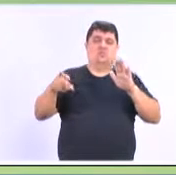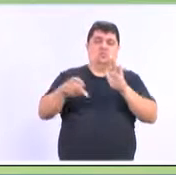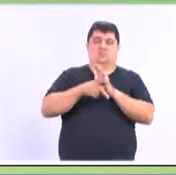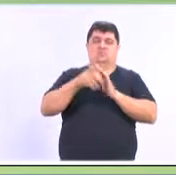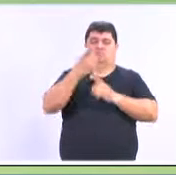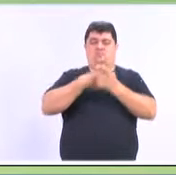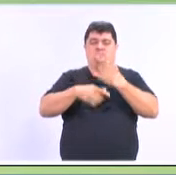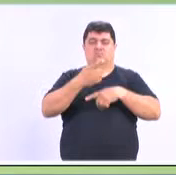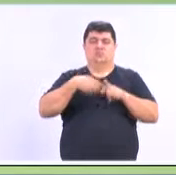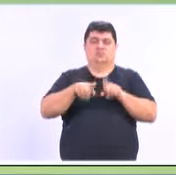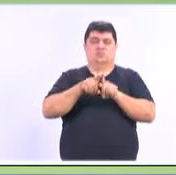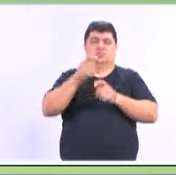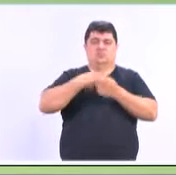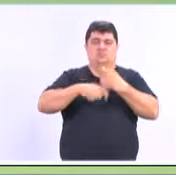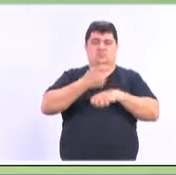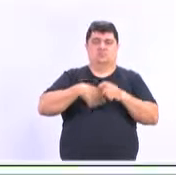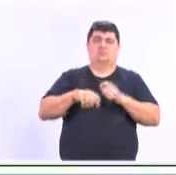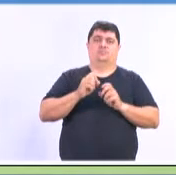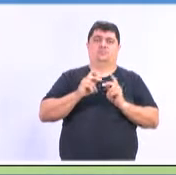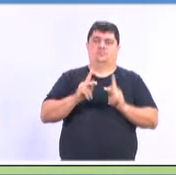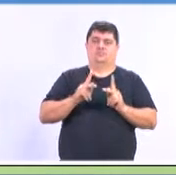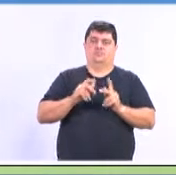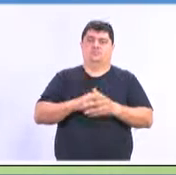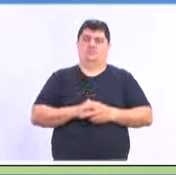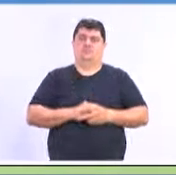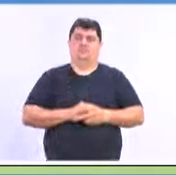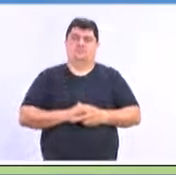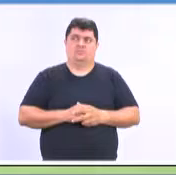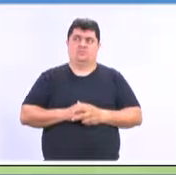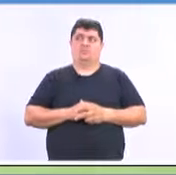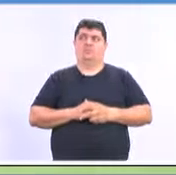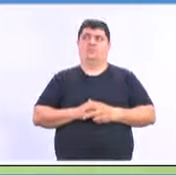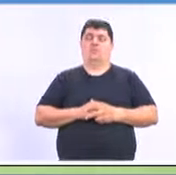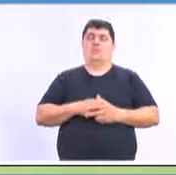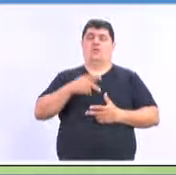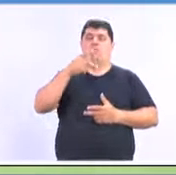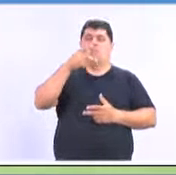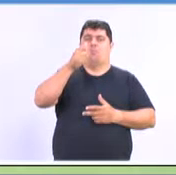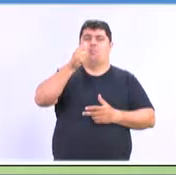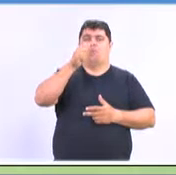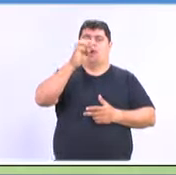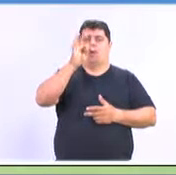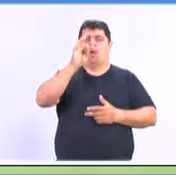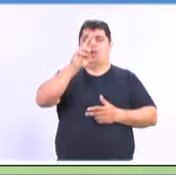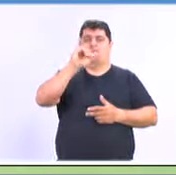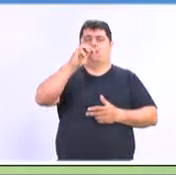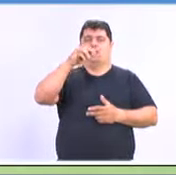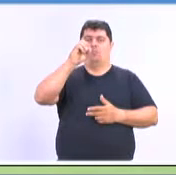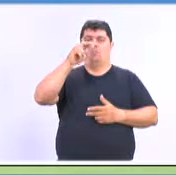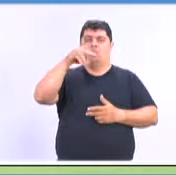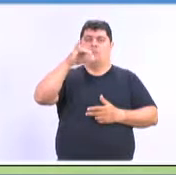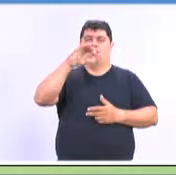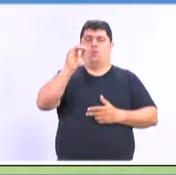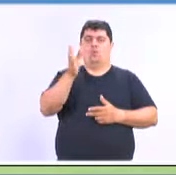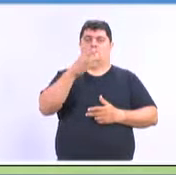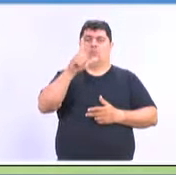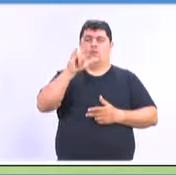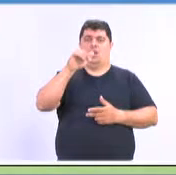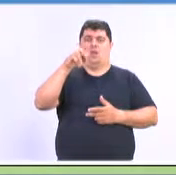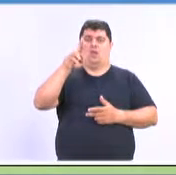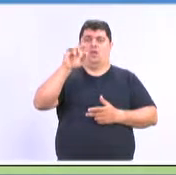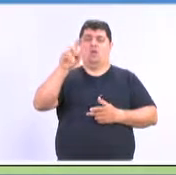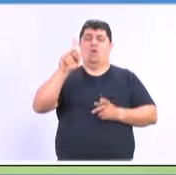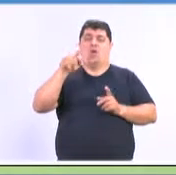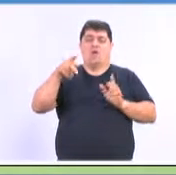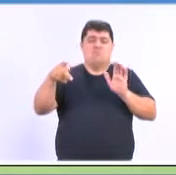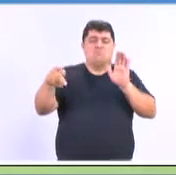gestão e administração. Ok? E aí eu tenho o meu patrimônio líquido, né, o que é meu, é o capital social, que são